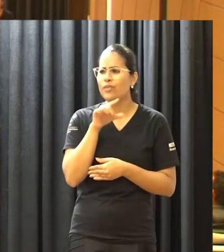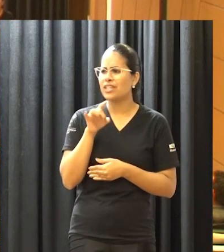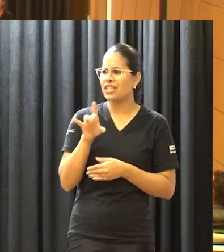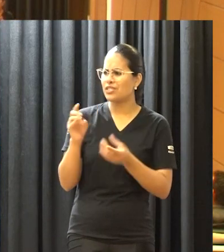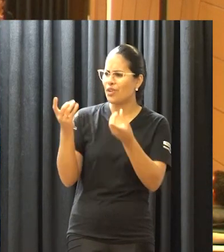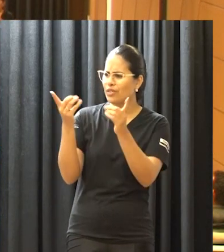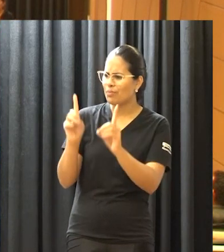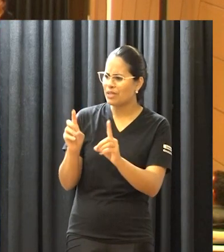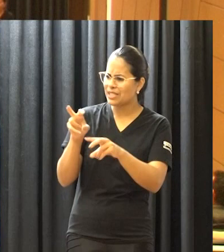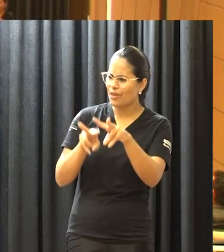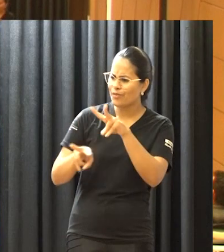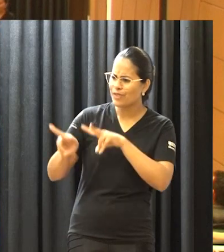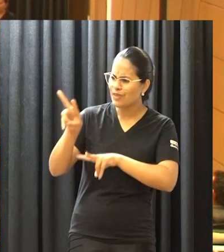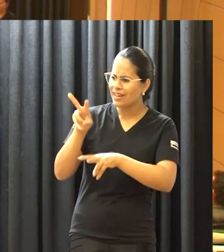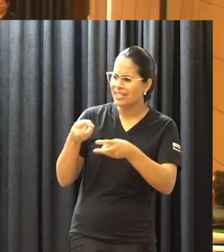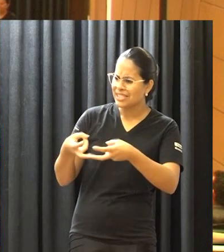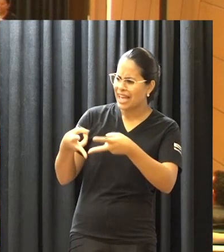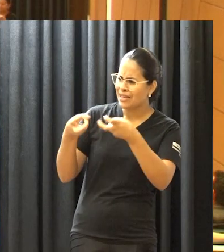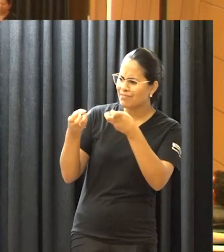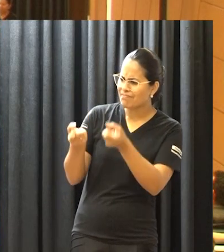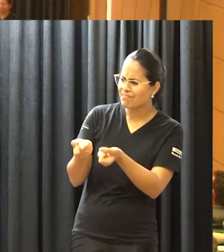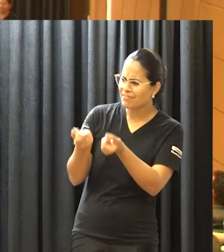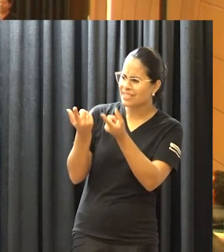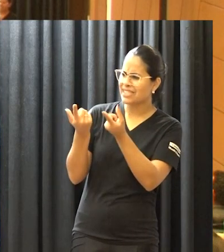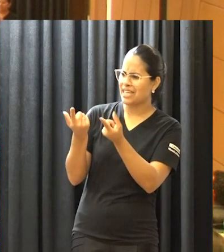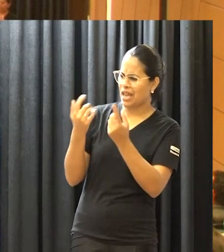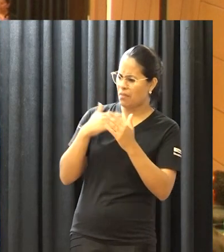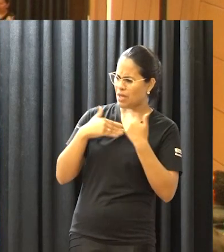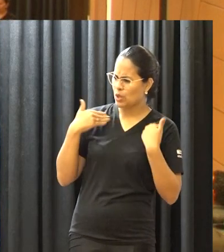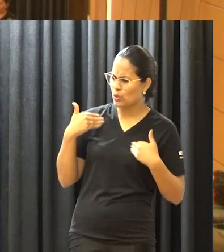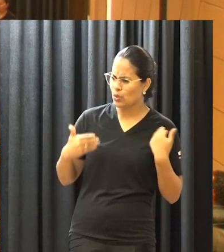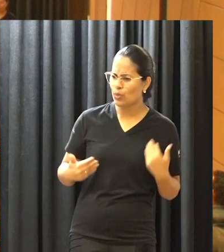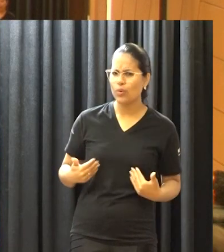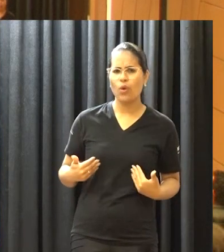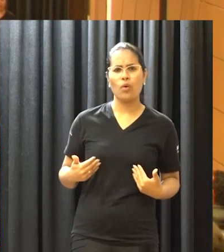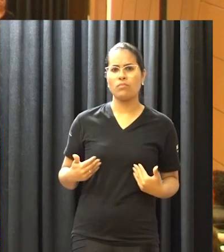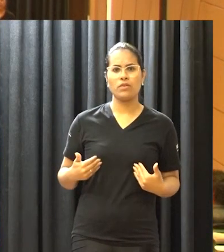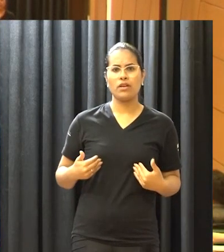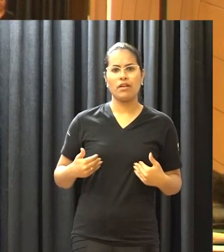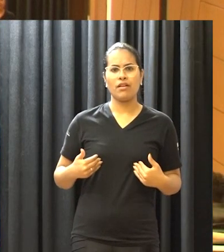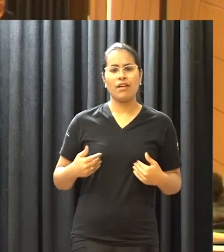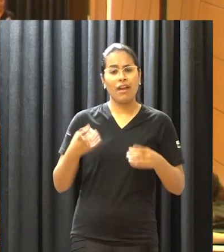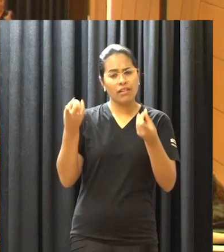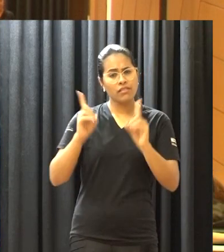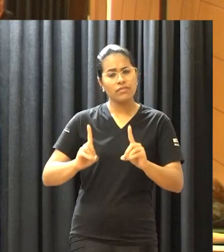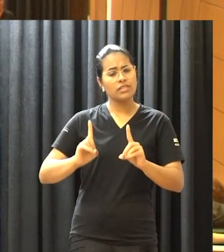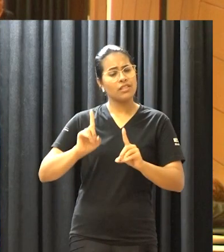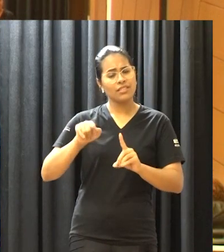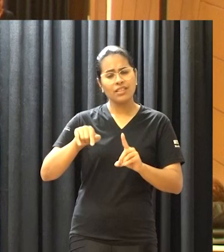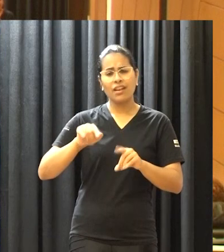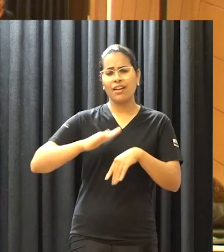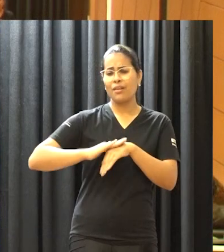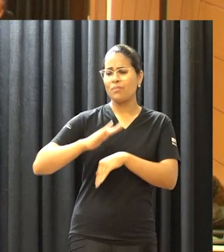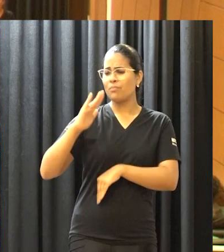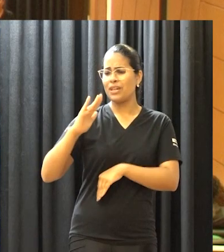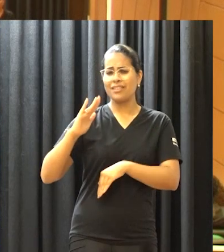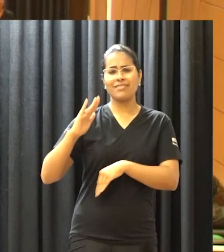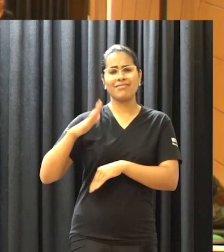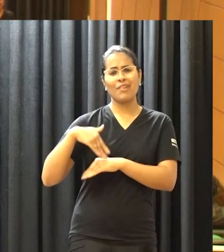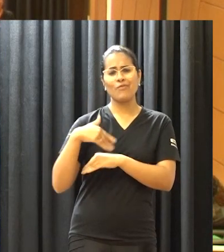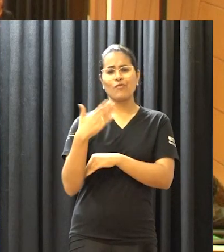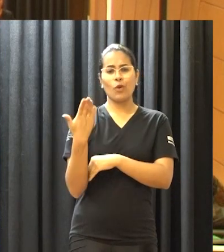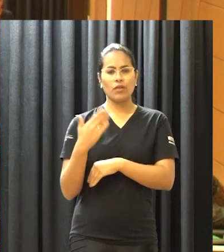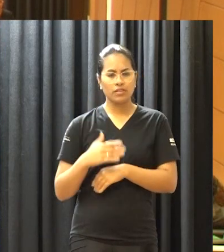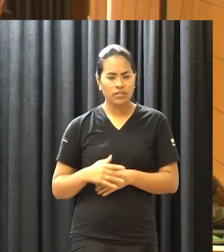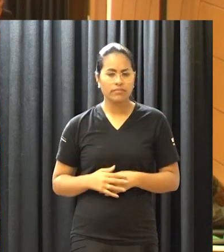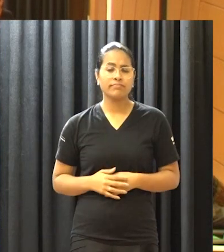visualizar e que nos causa o estranhamento do corpo, né? A deficiência vai para além disso, tem muitas outras deficiências que vão para além disso.